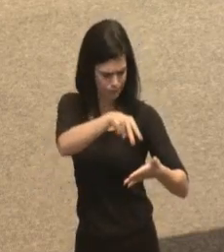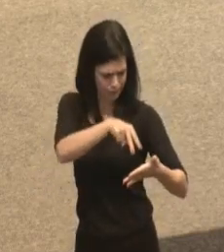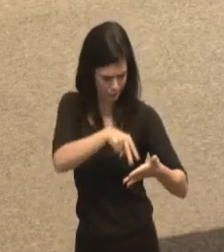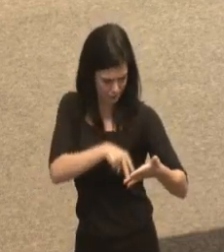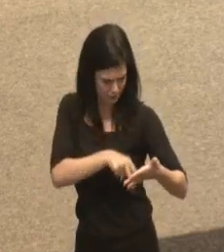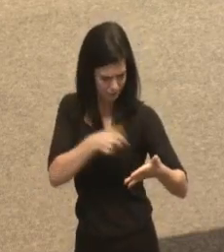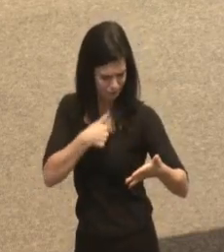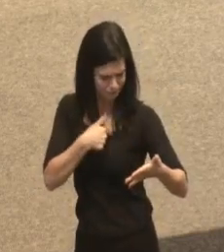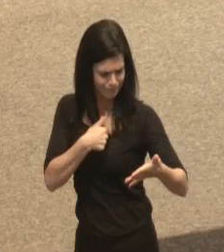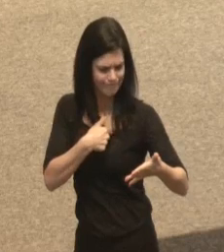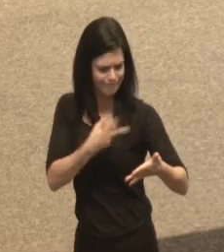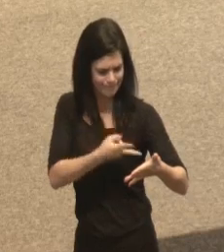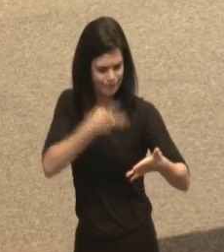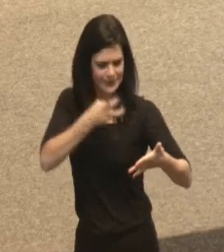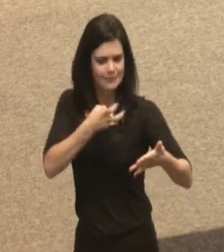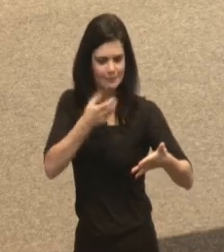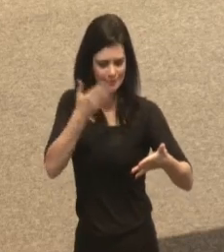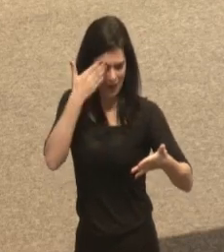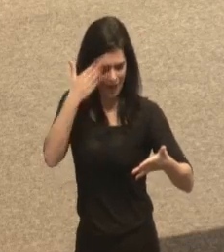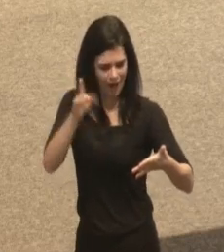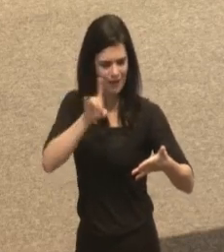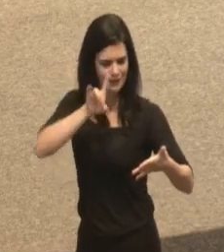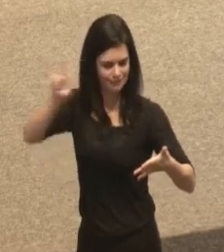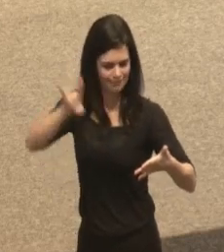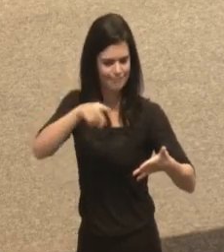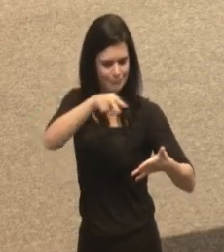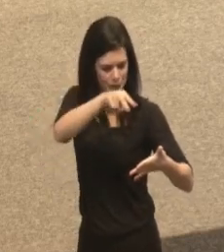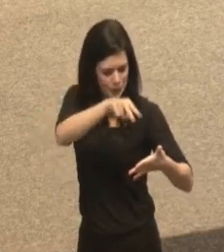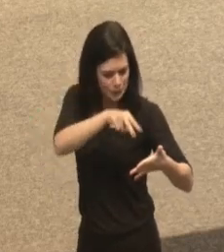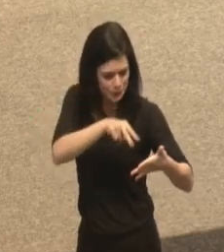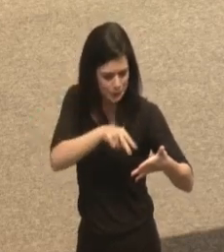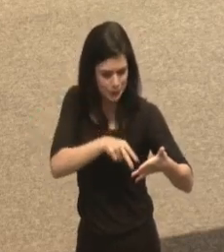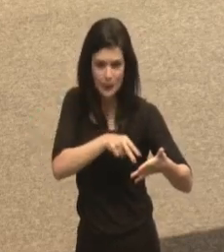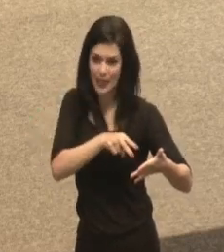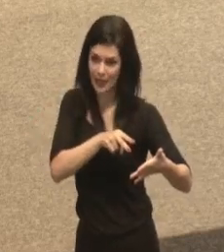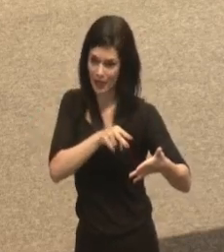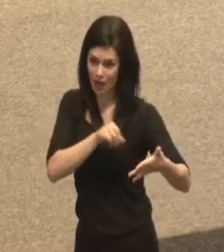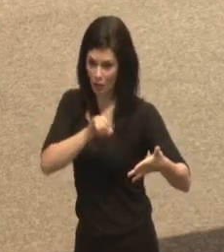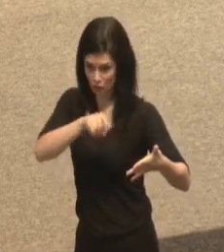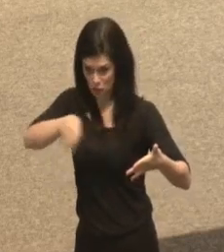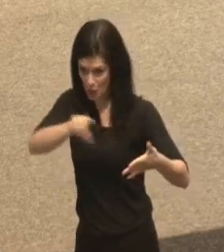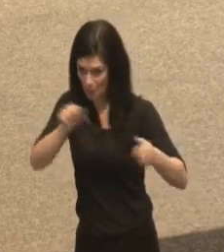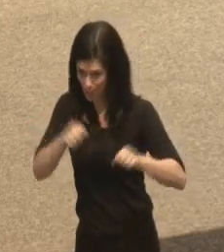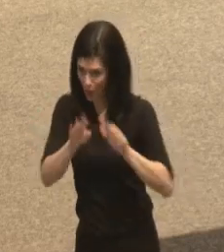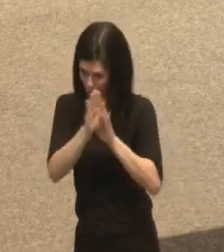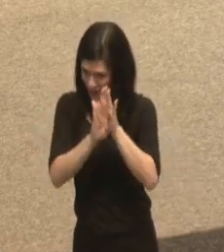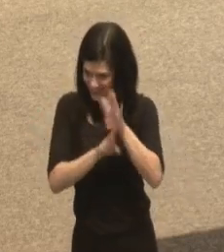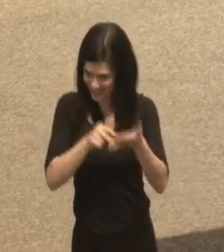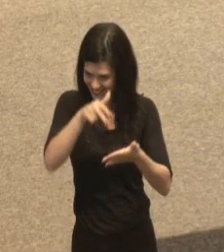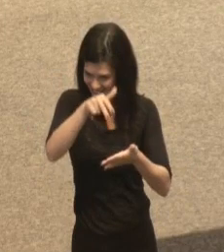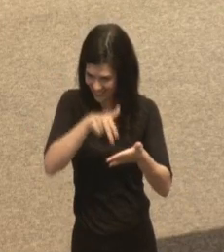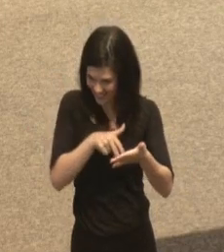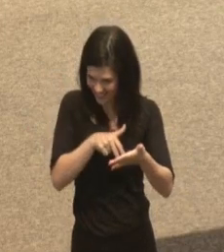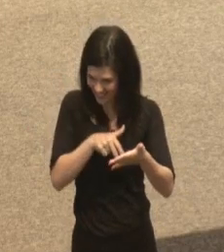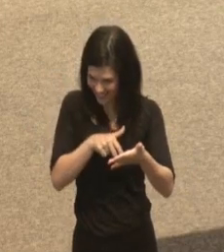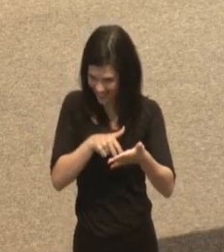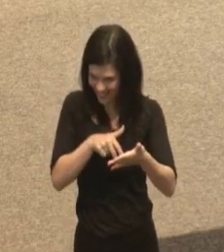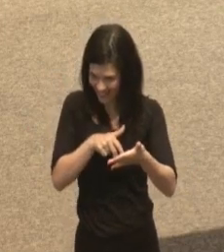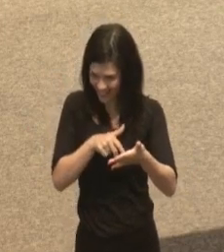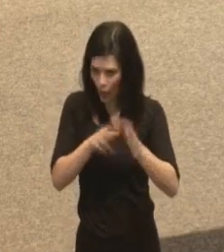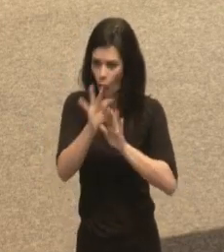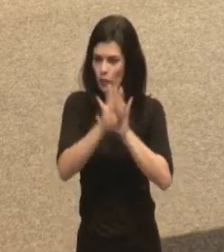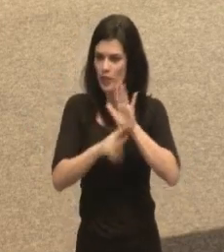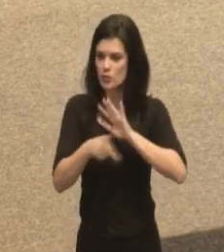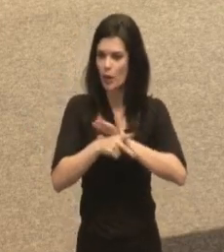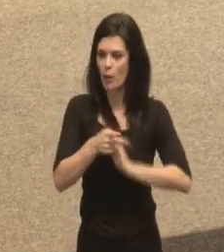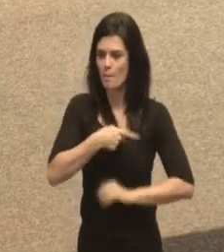e eu dei graças a Deus pelo que eu li nesta manhã. Vale a pena, meu irmão, ler e meditar na pastoral desta manhã que o